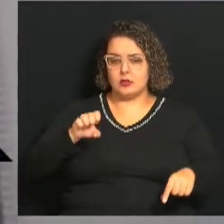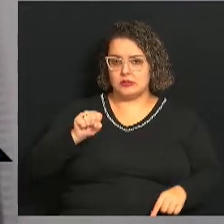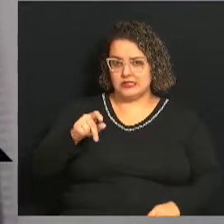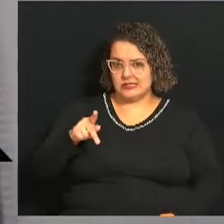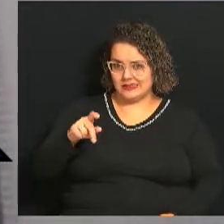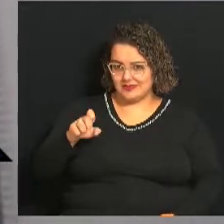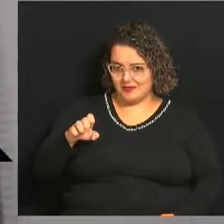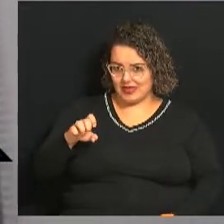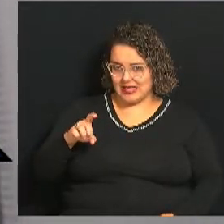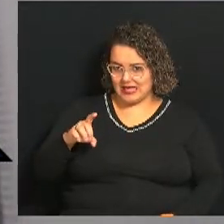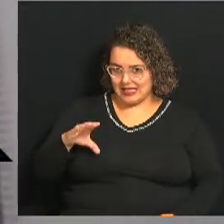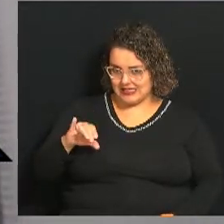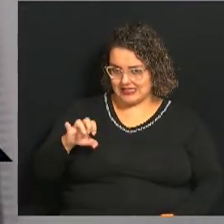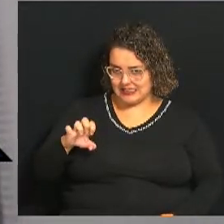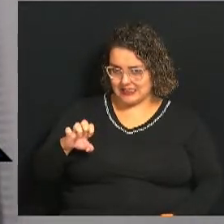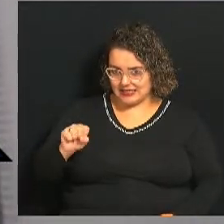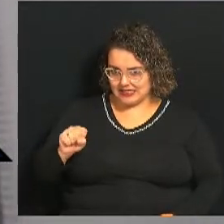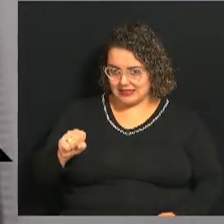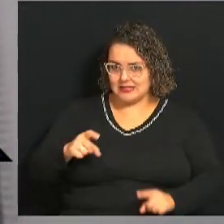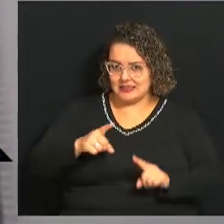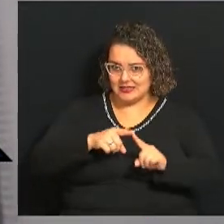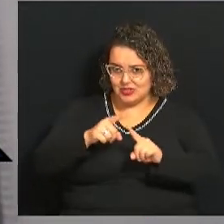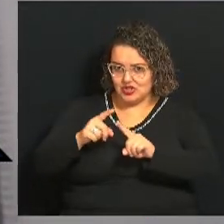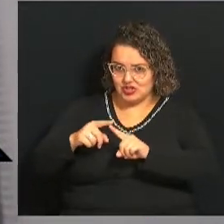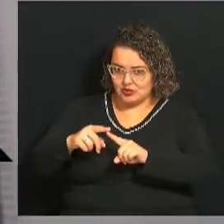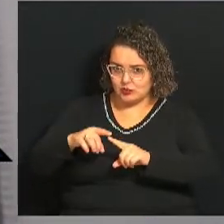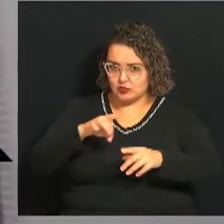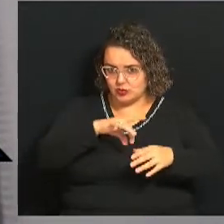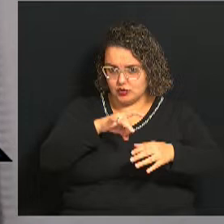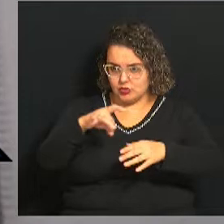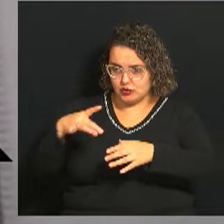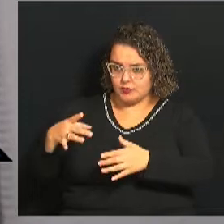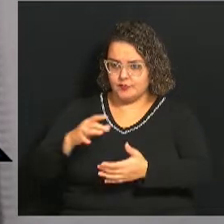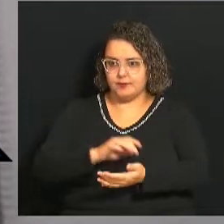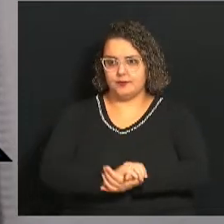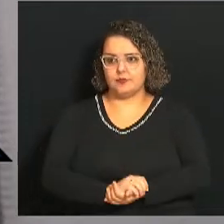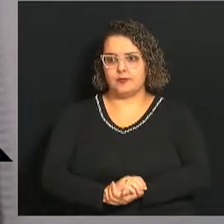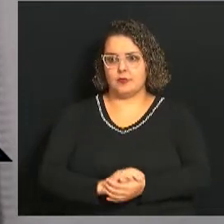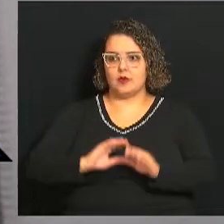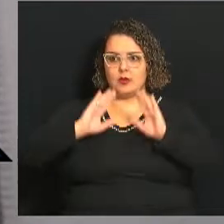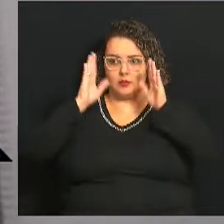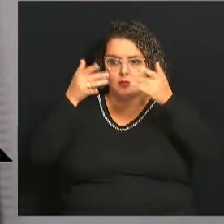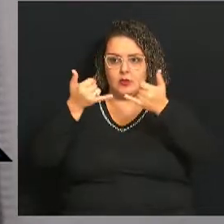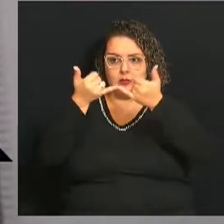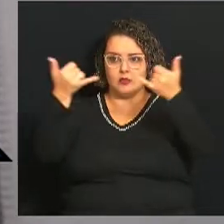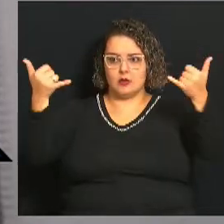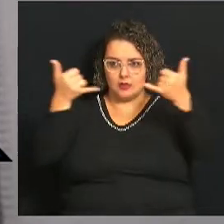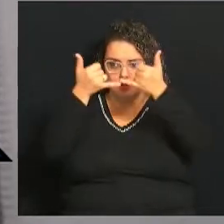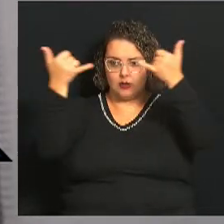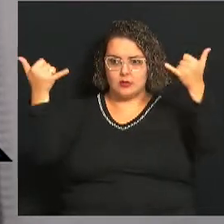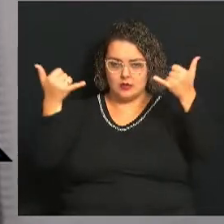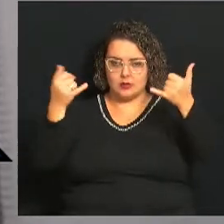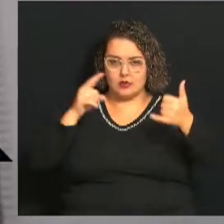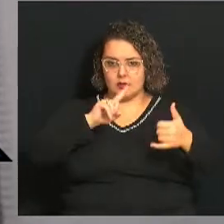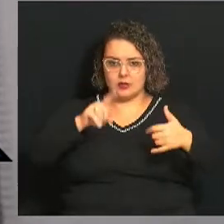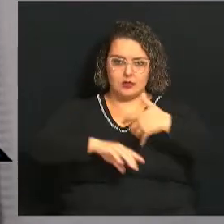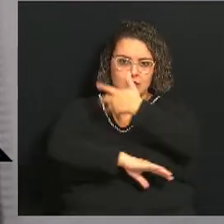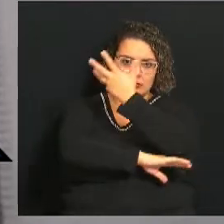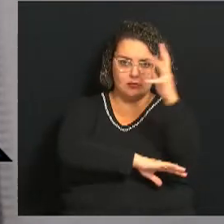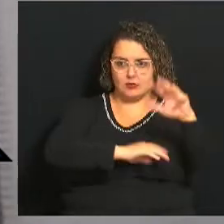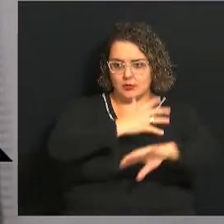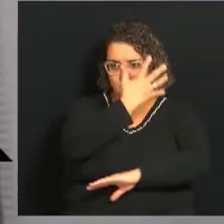A segunda, a questão de priorizar a fiação e não as árvores, né? Se existe